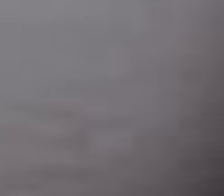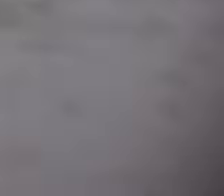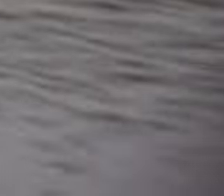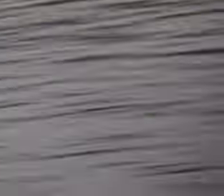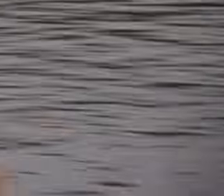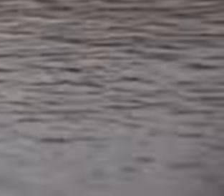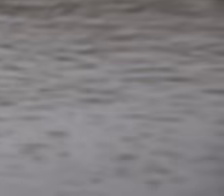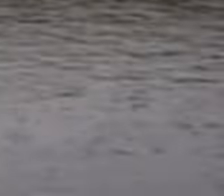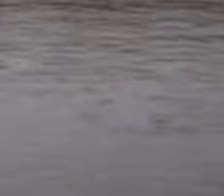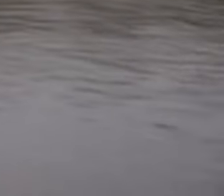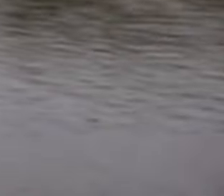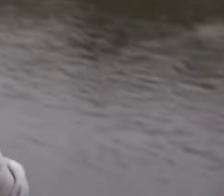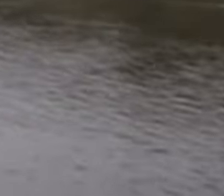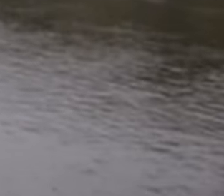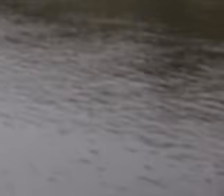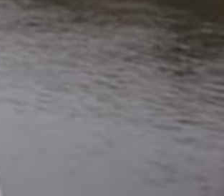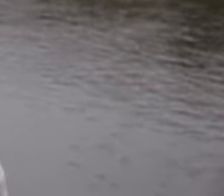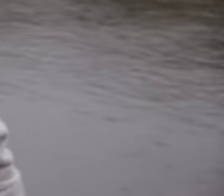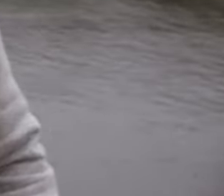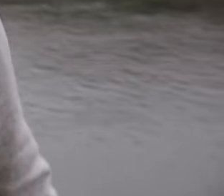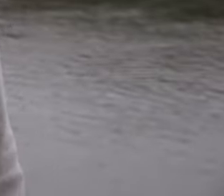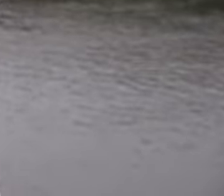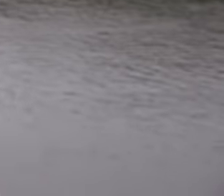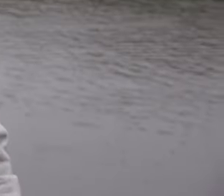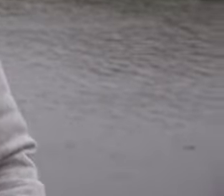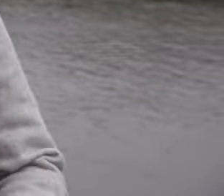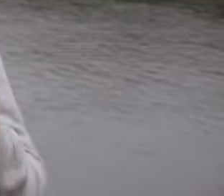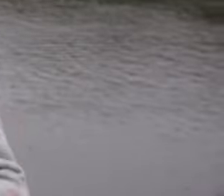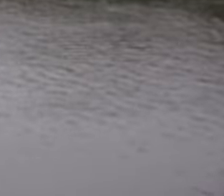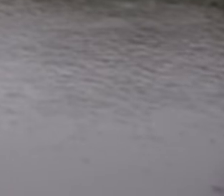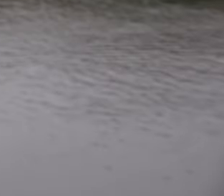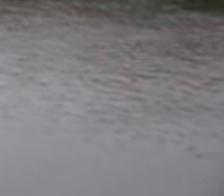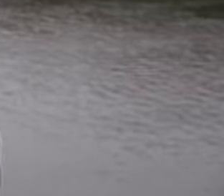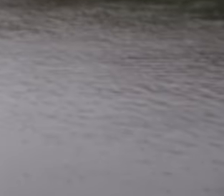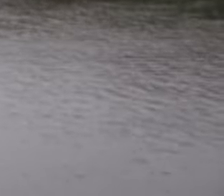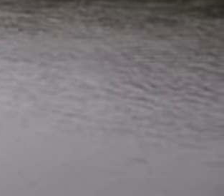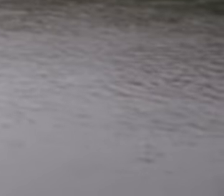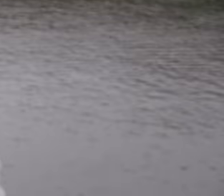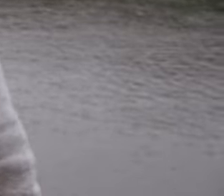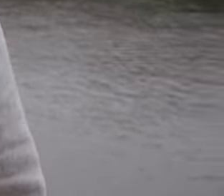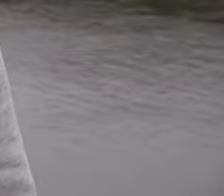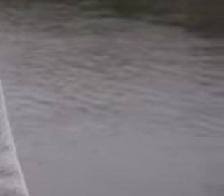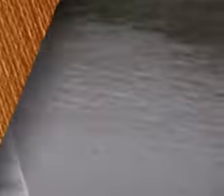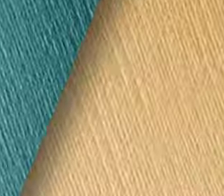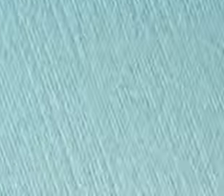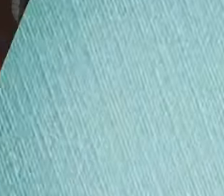Caralho dos troncos. Afinal, era outro tronco. Vamos continuar a acompanhar a situação. De volta ao estúdio, Vitor.